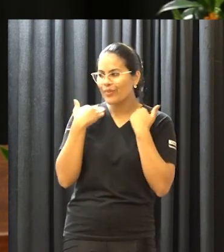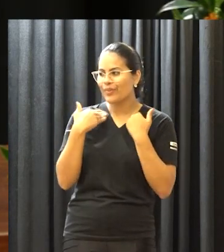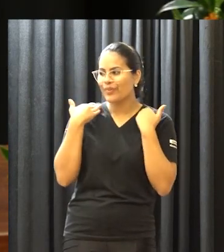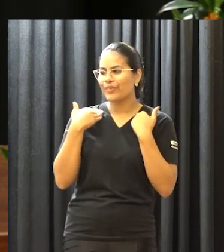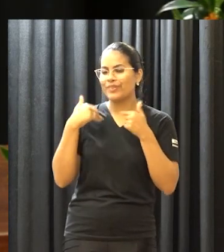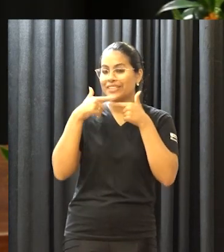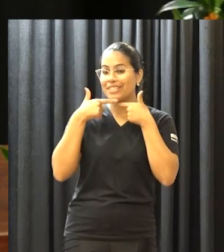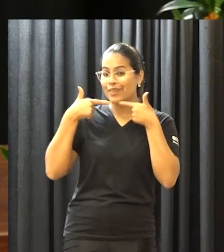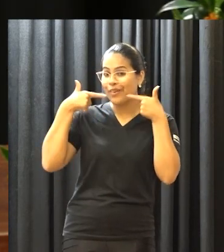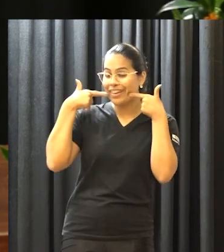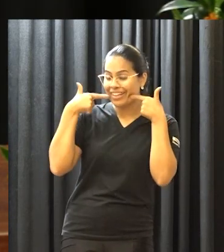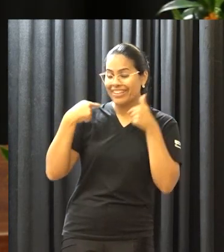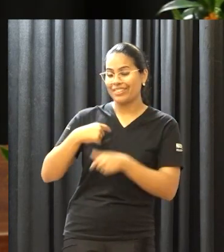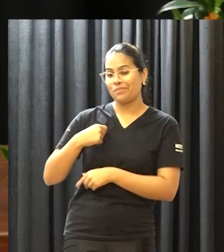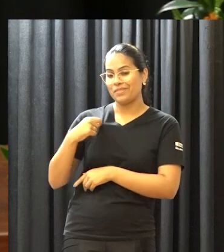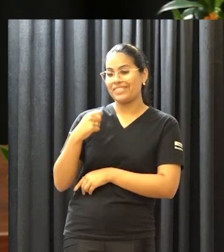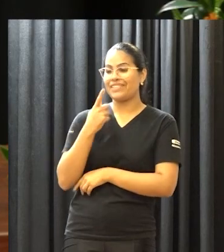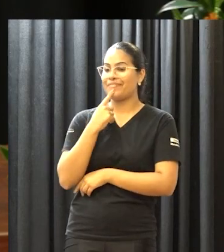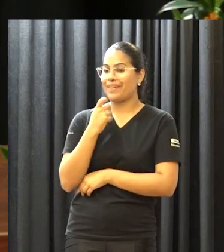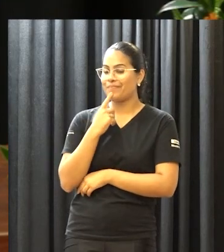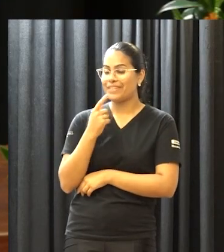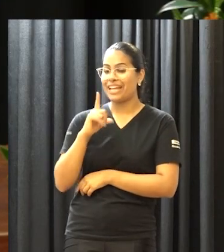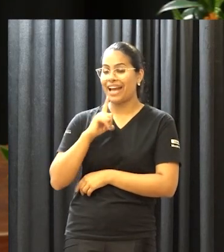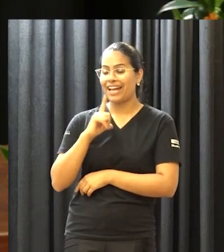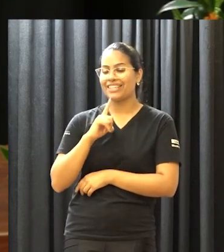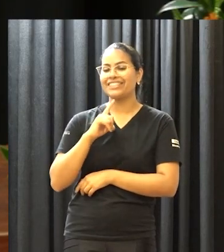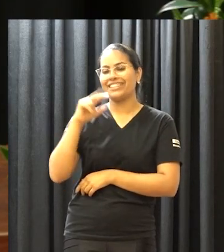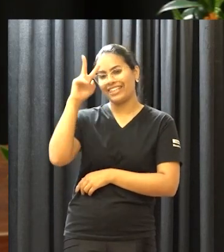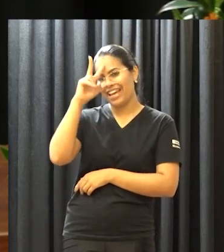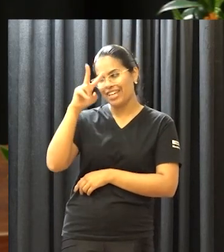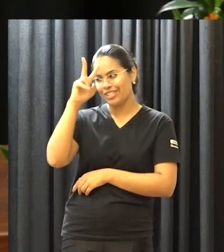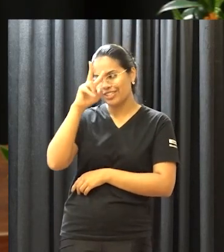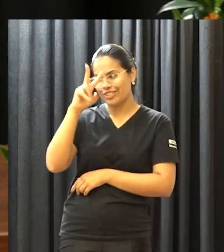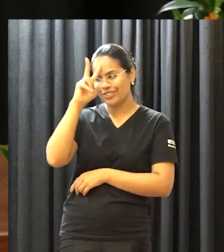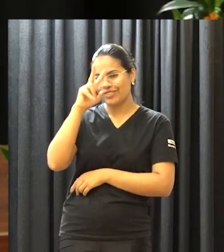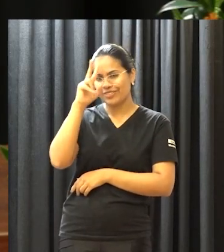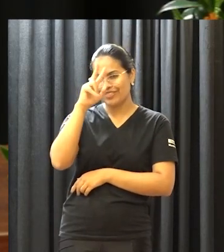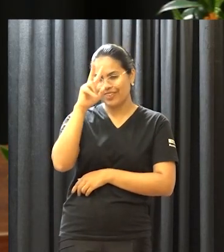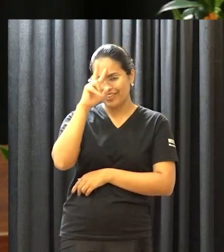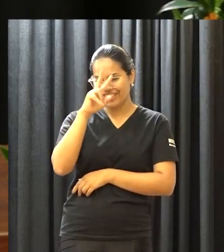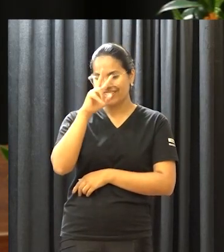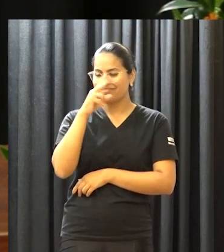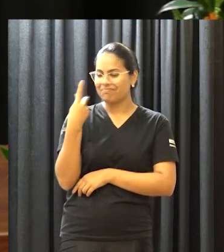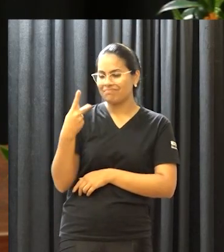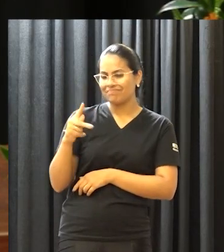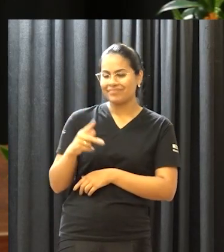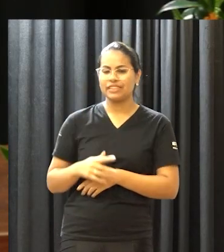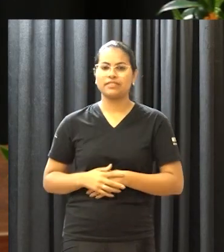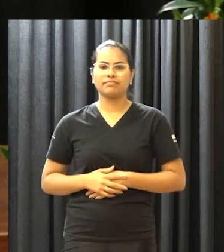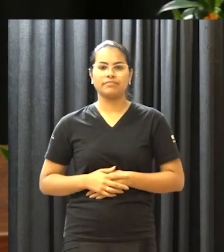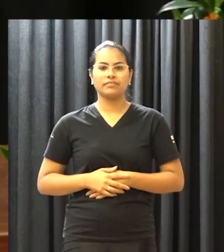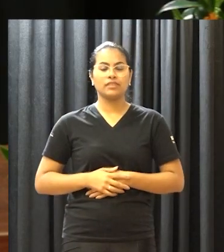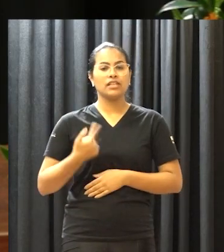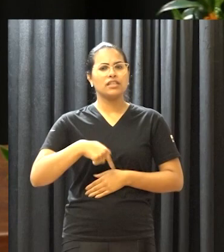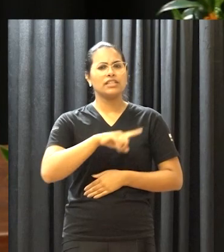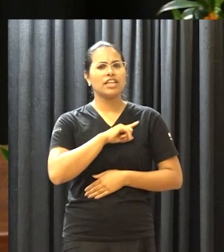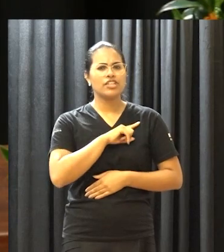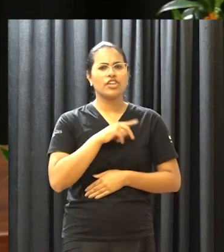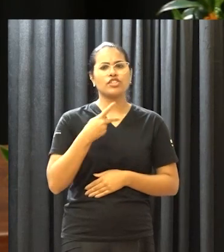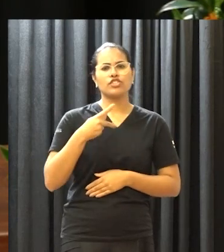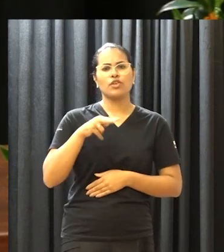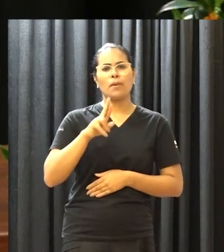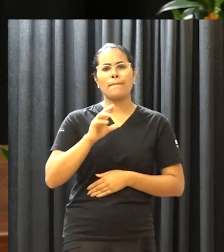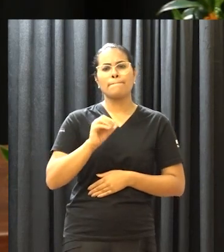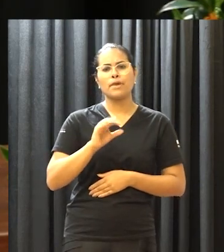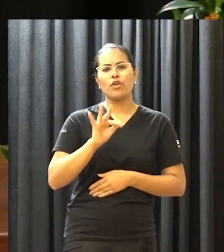tem a história dela. E eu queria ler esse pós-fácil para vocês. A gente colocou como um pós-fácil um diálogo que houve entre essas mulheres,